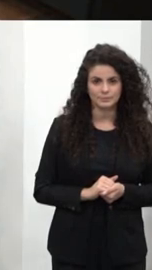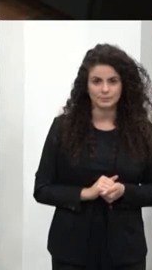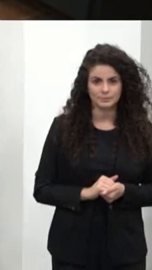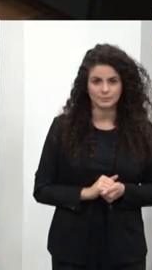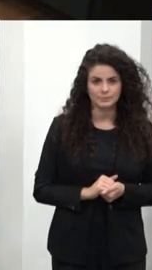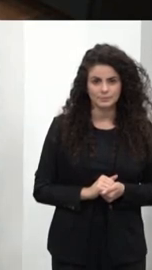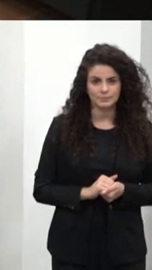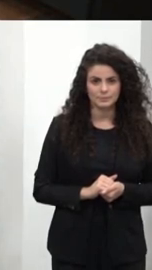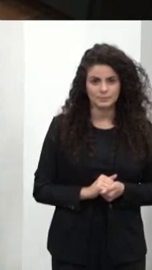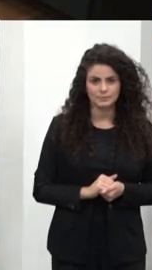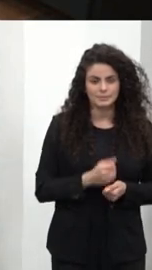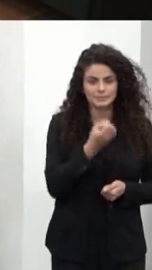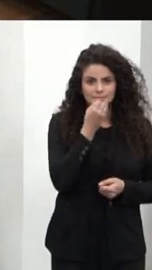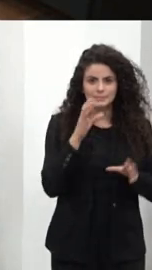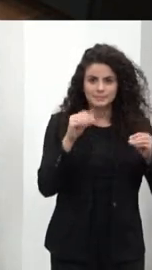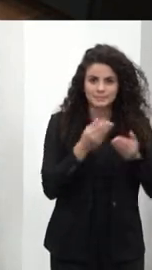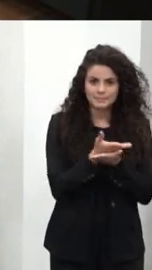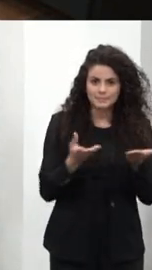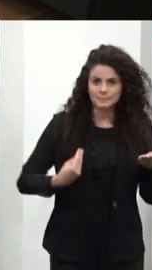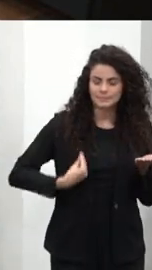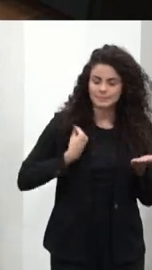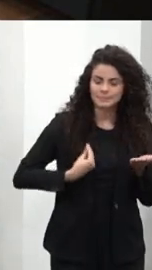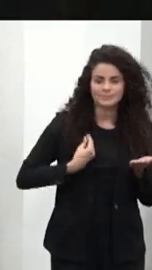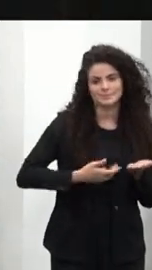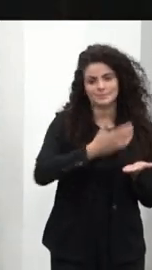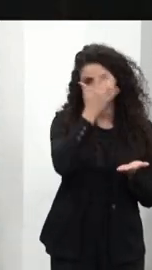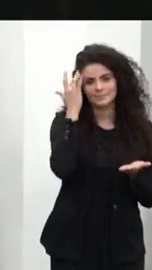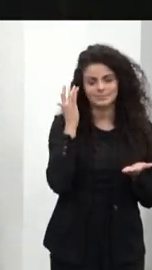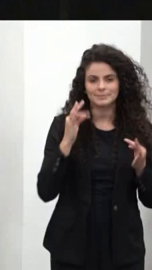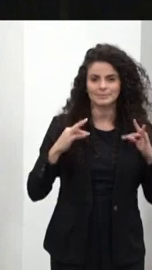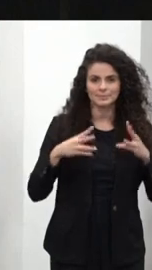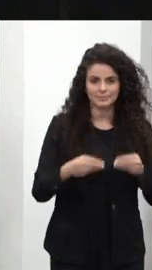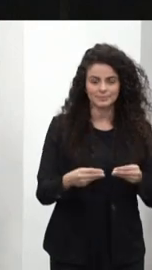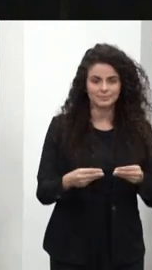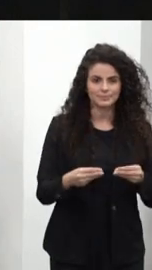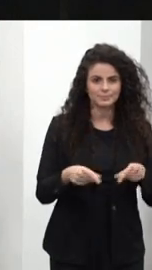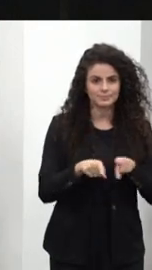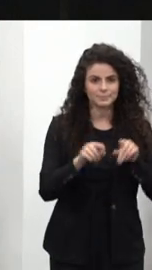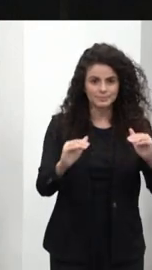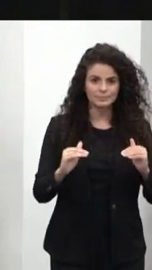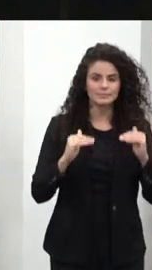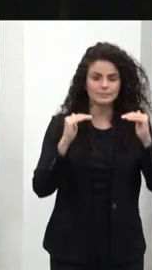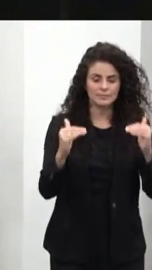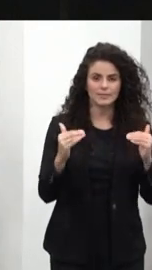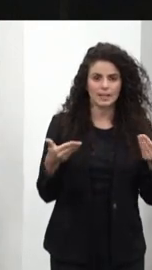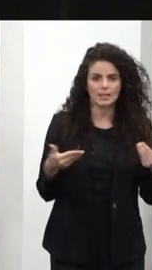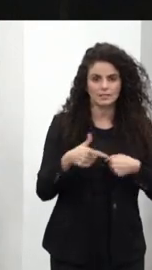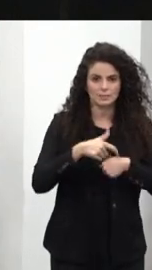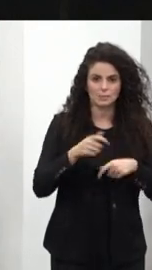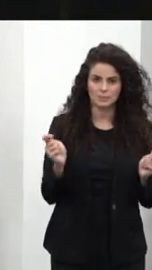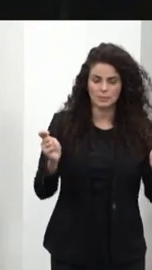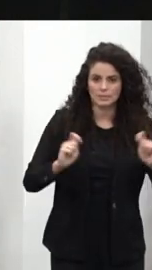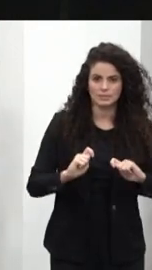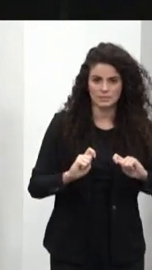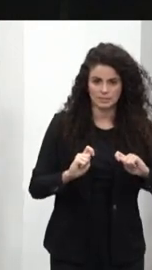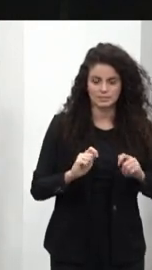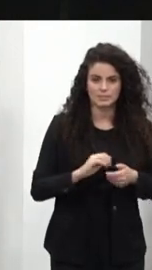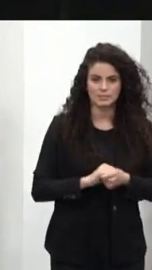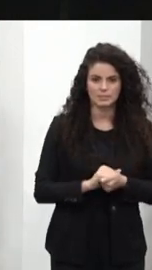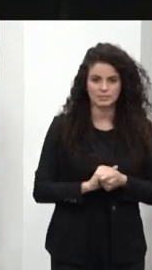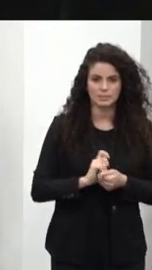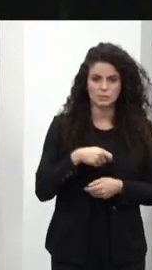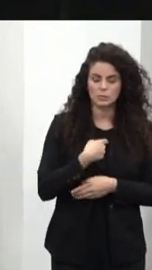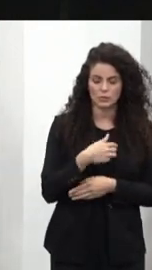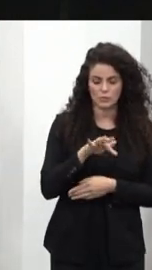Opa boa noite a todas as pessoas aqui presentes e as autoridades que tornaram esse momento possível eu sou Fernando